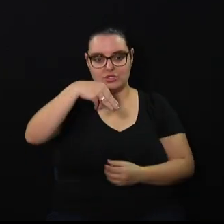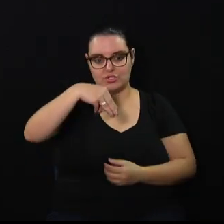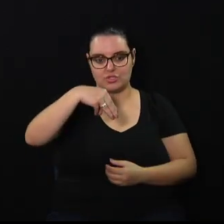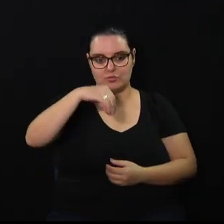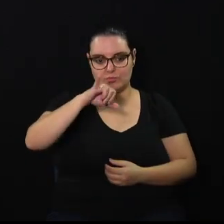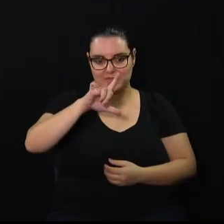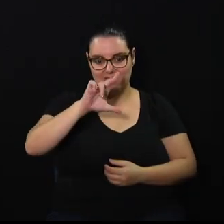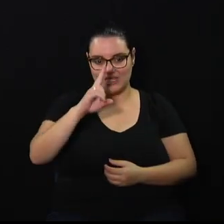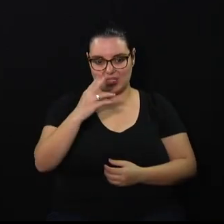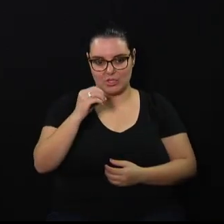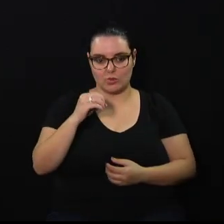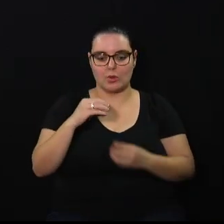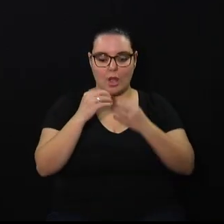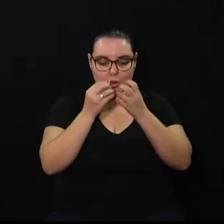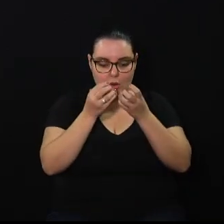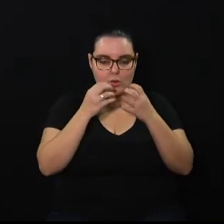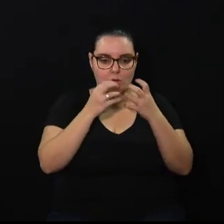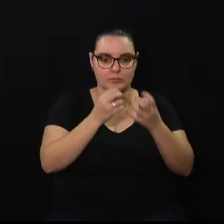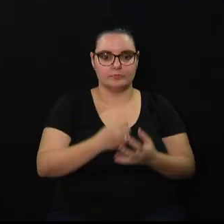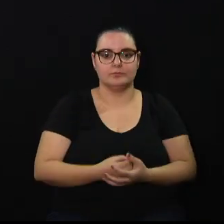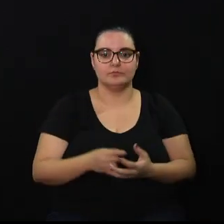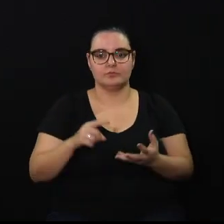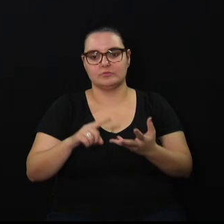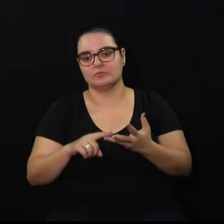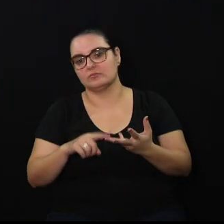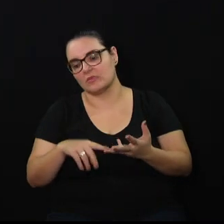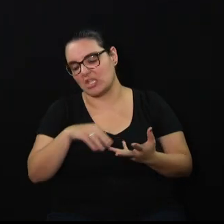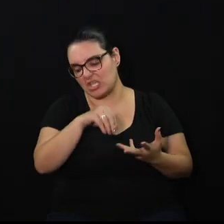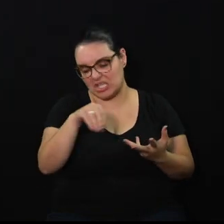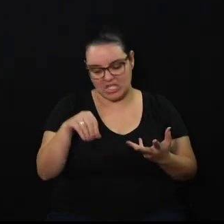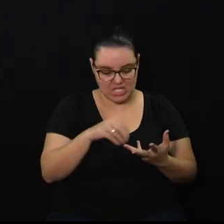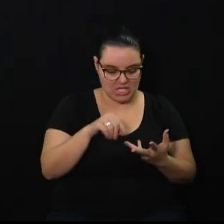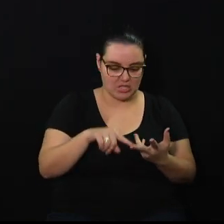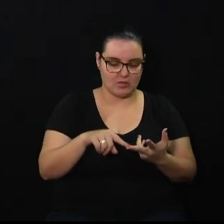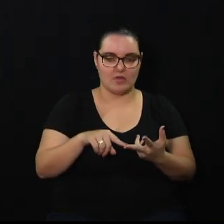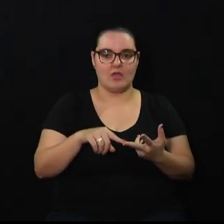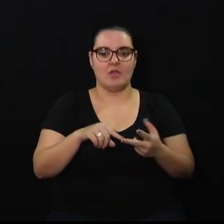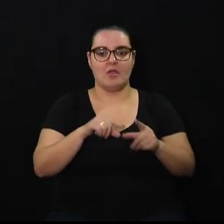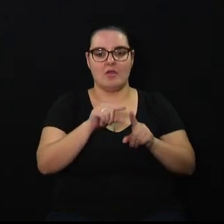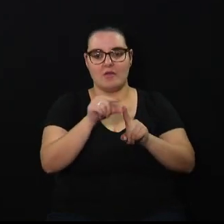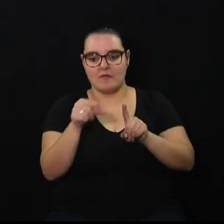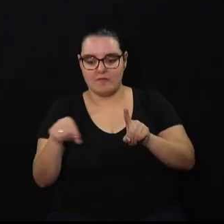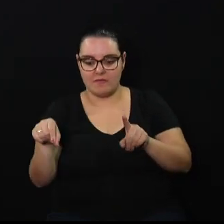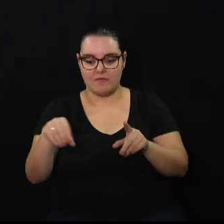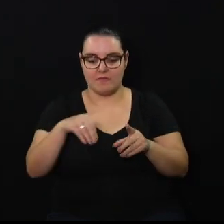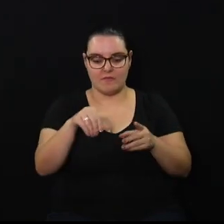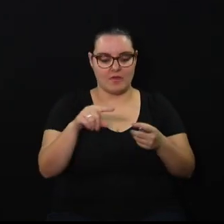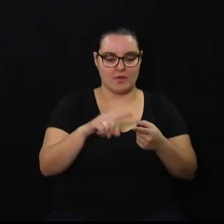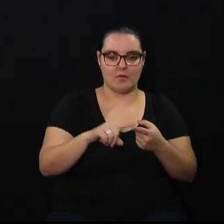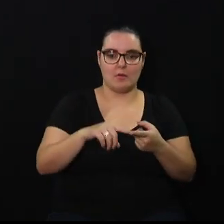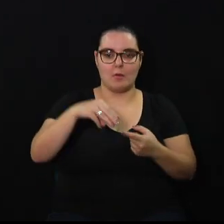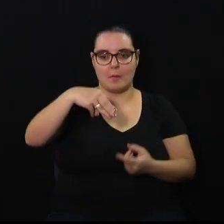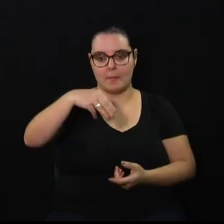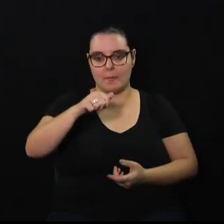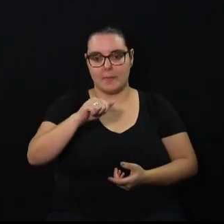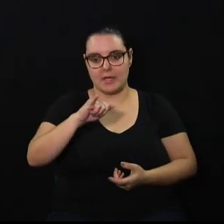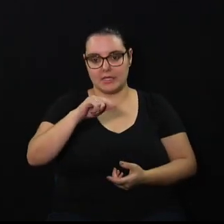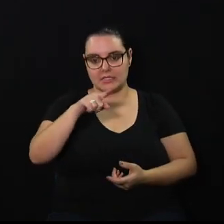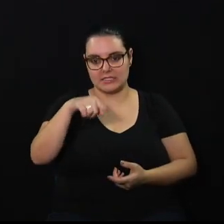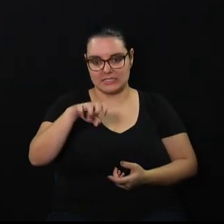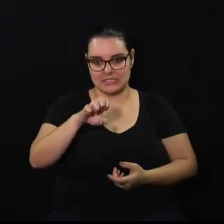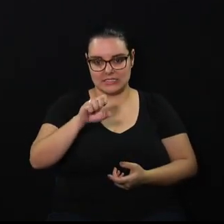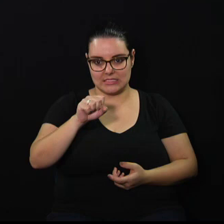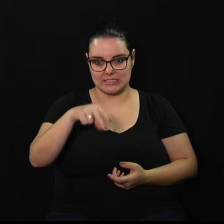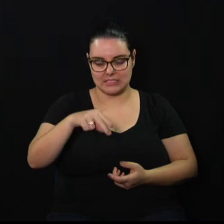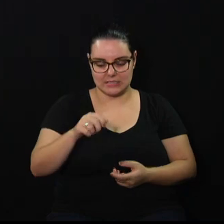pra granulado chocolate farinha de trigo maisena e farinha de trigo macena se vocês